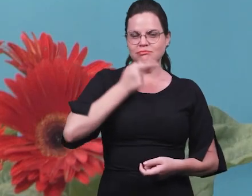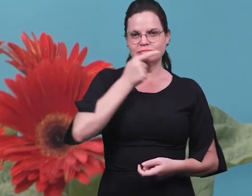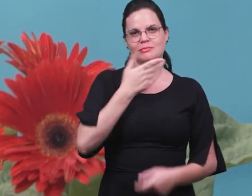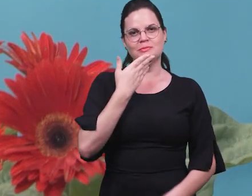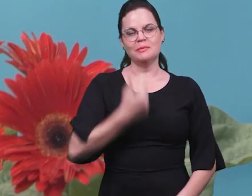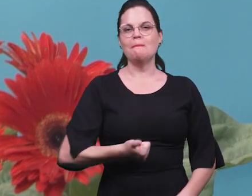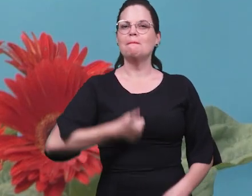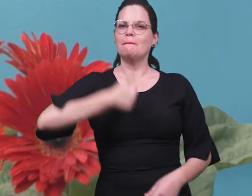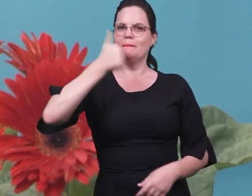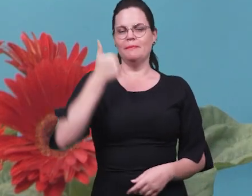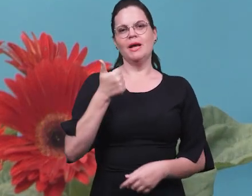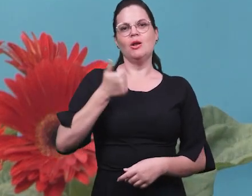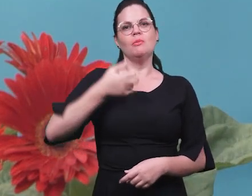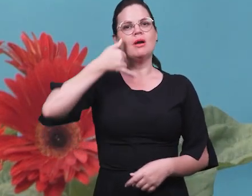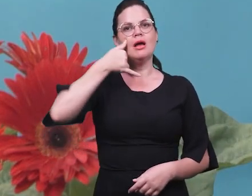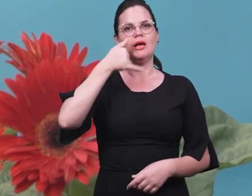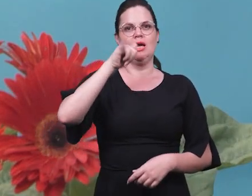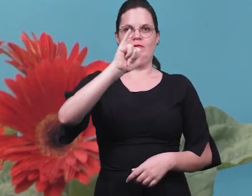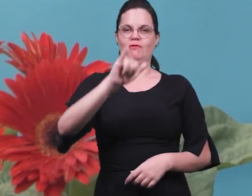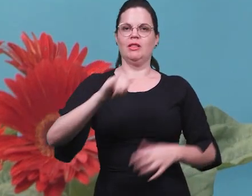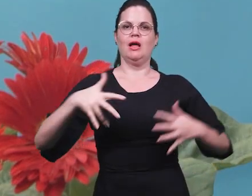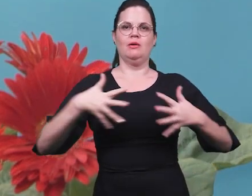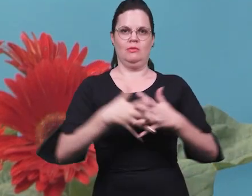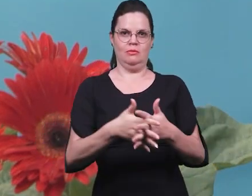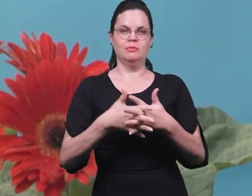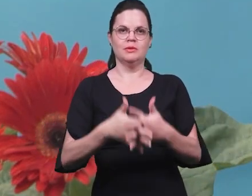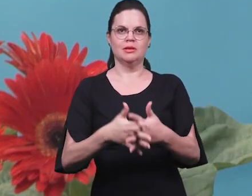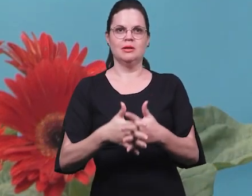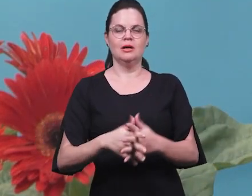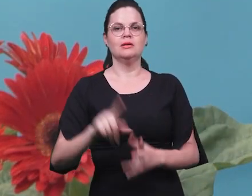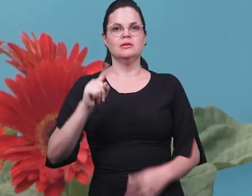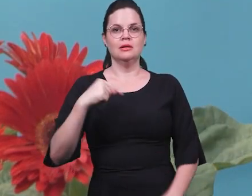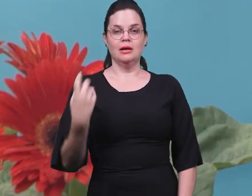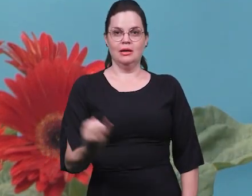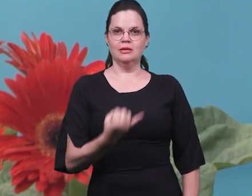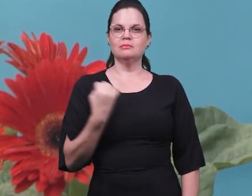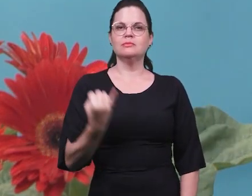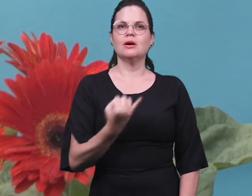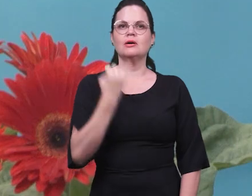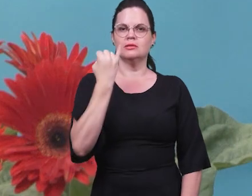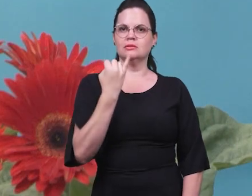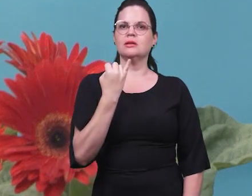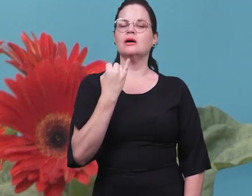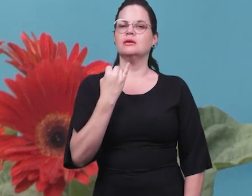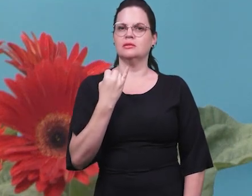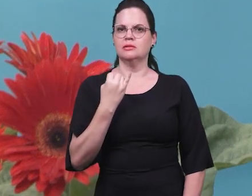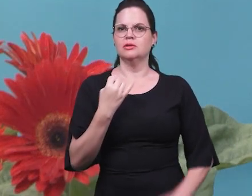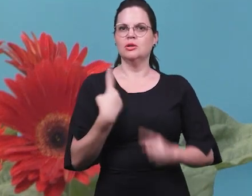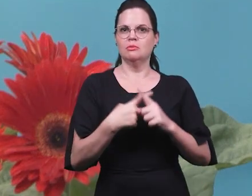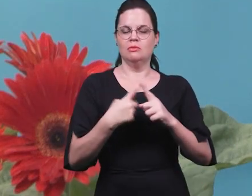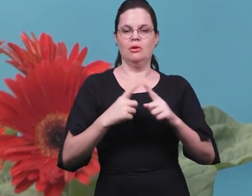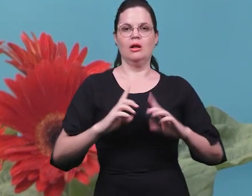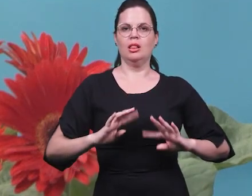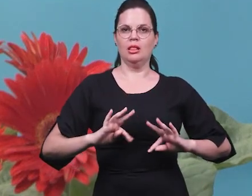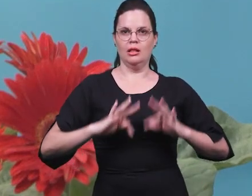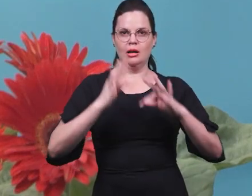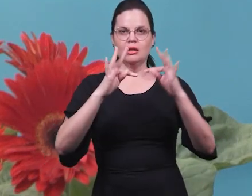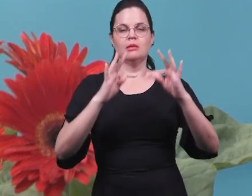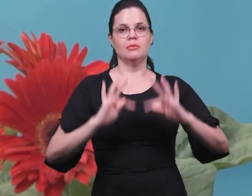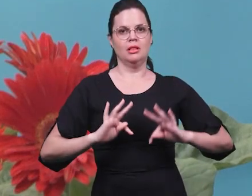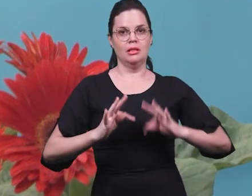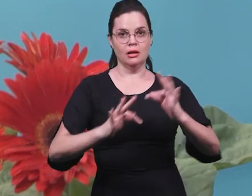probabilidade dele complicar. Então, é muito importante, sim, o tratamento passa